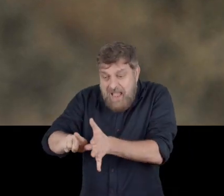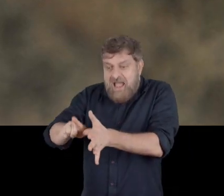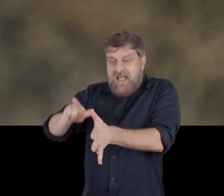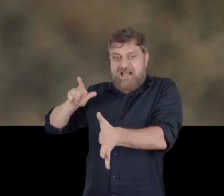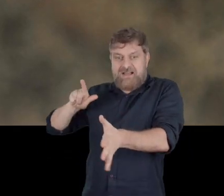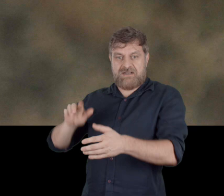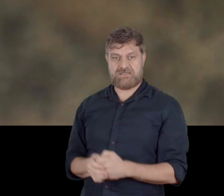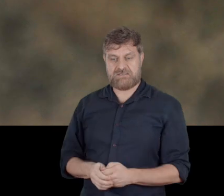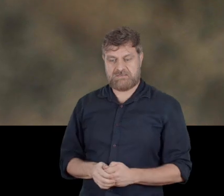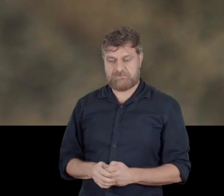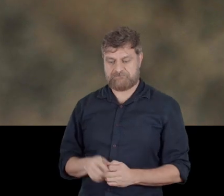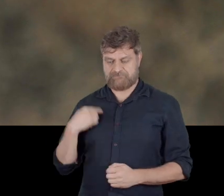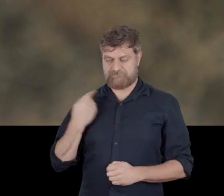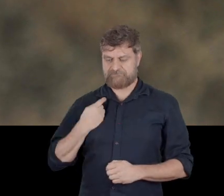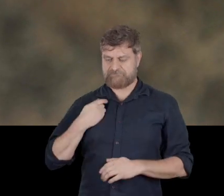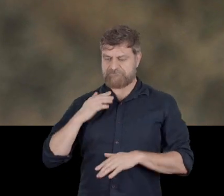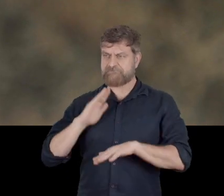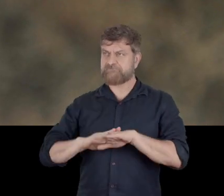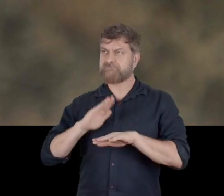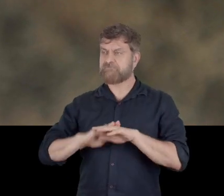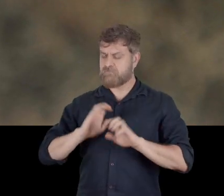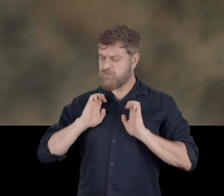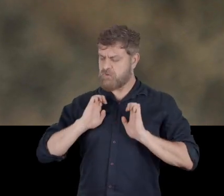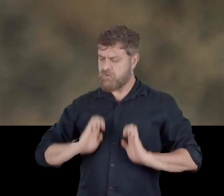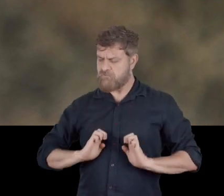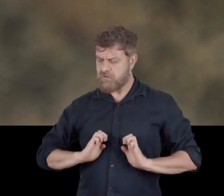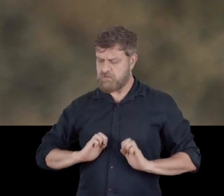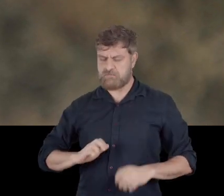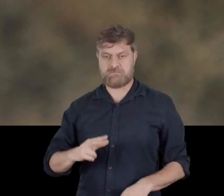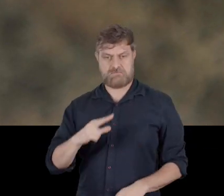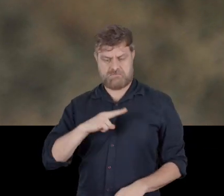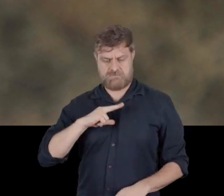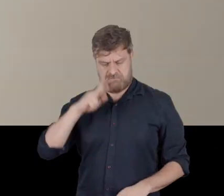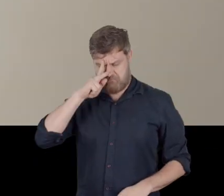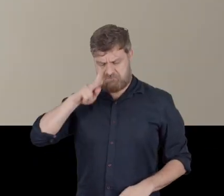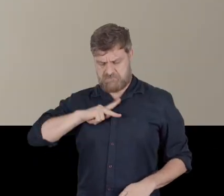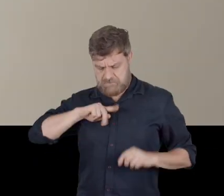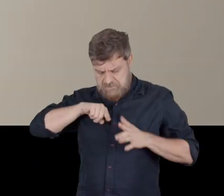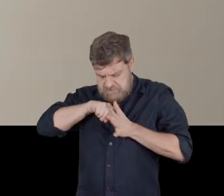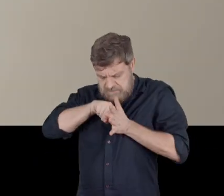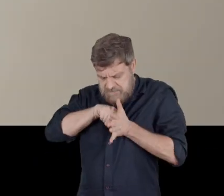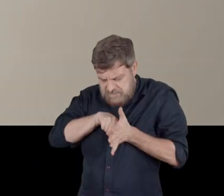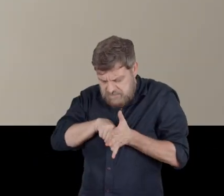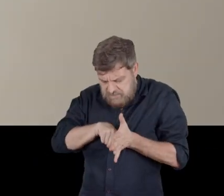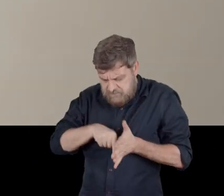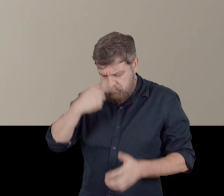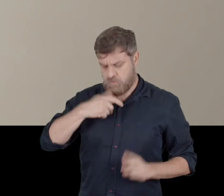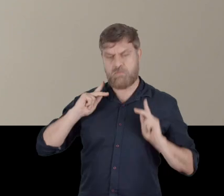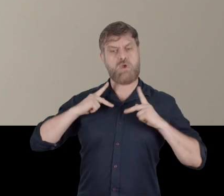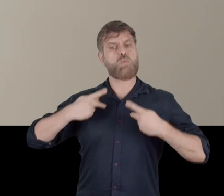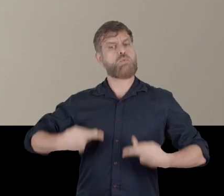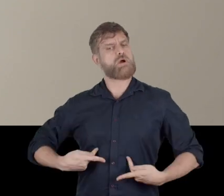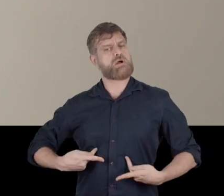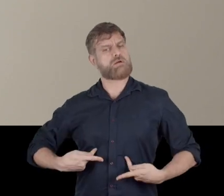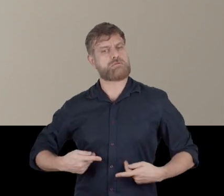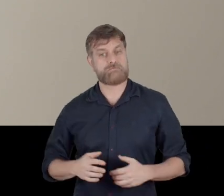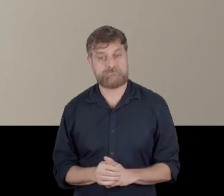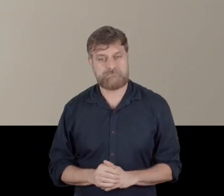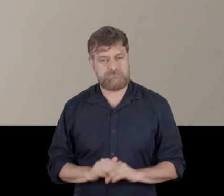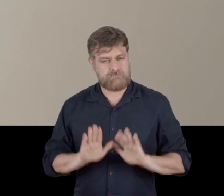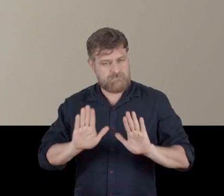até deveria antes analisar coisas do nosso próprio ego, coisas do nosso próprio narcisismo como espécie